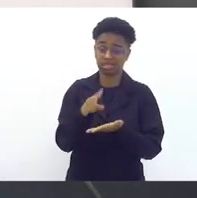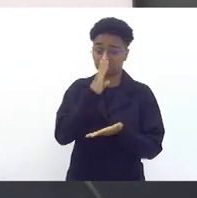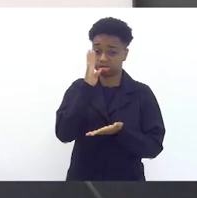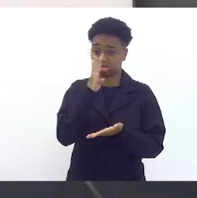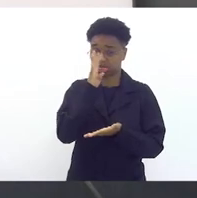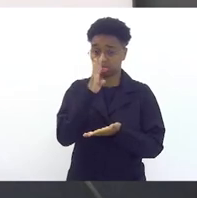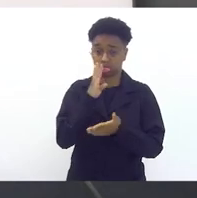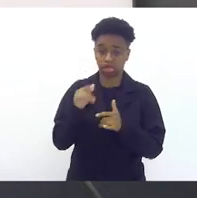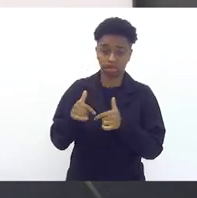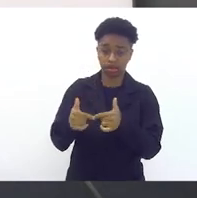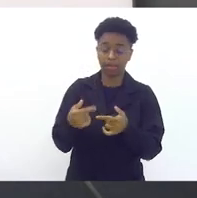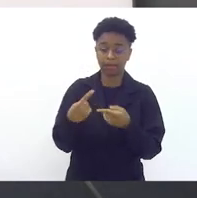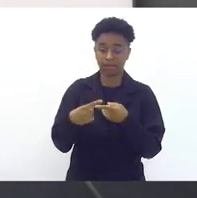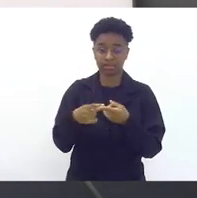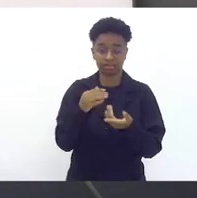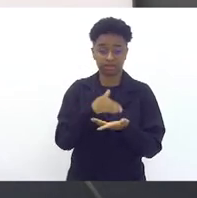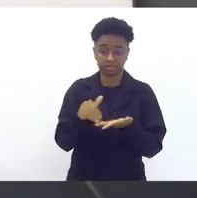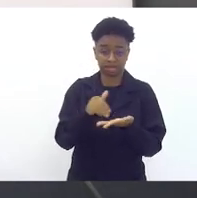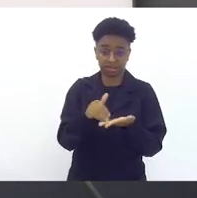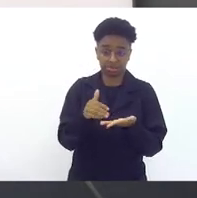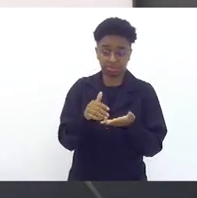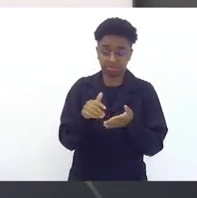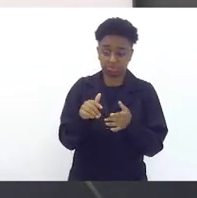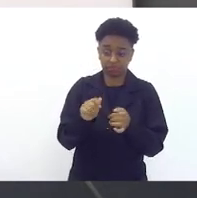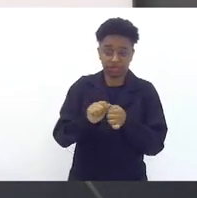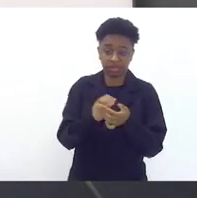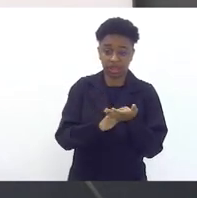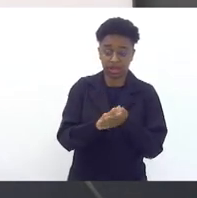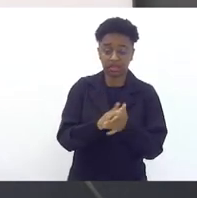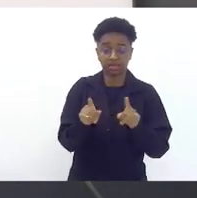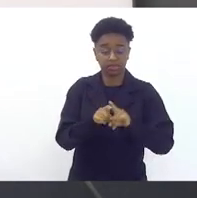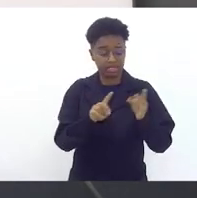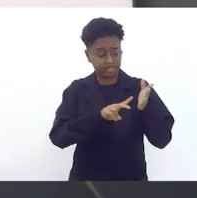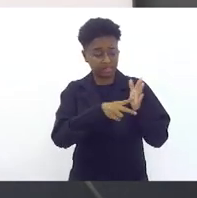mesa. Ela saiu da mesa. Os sindicatos